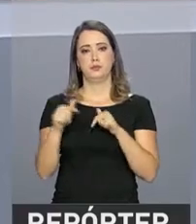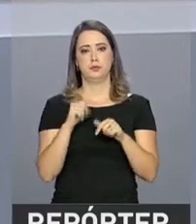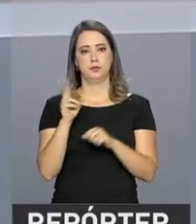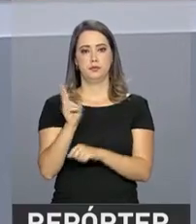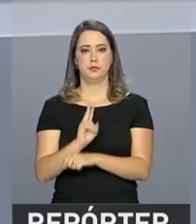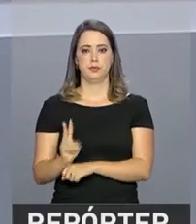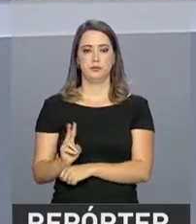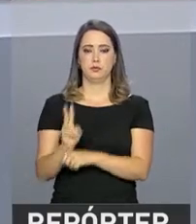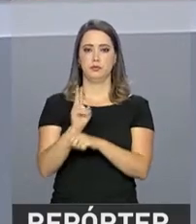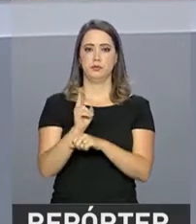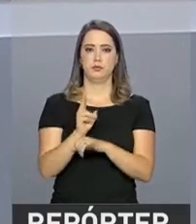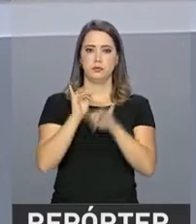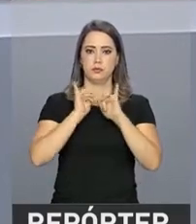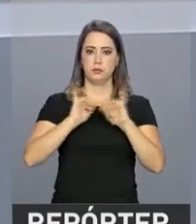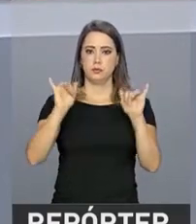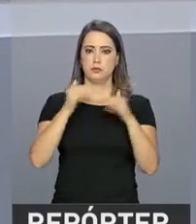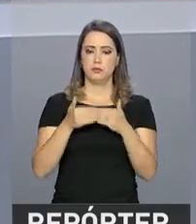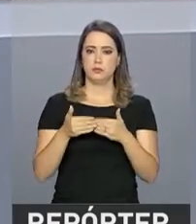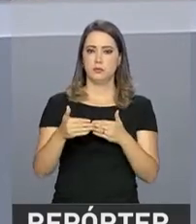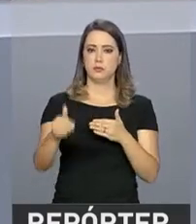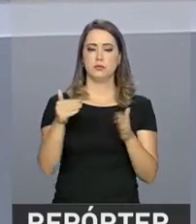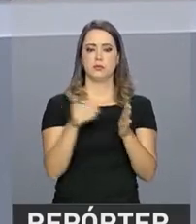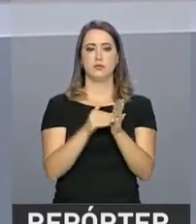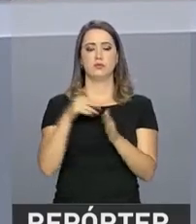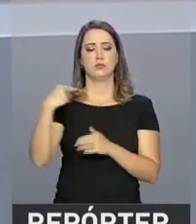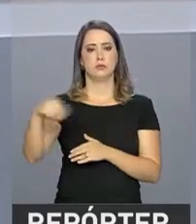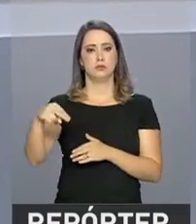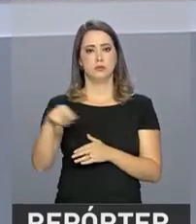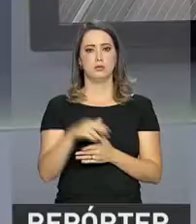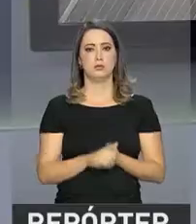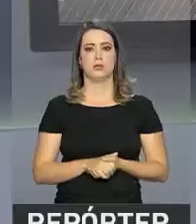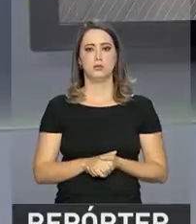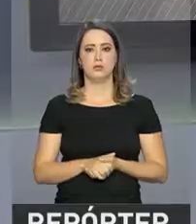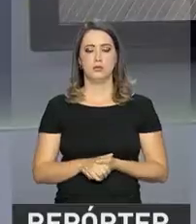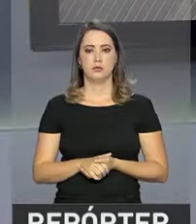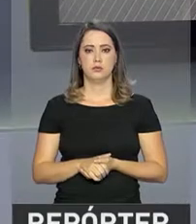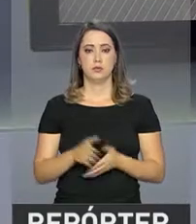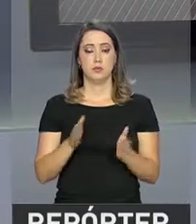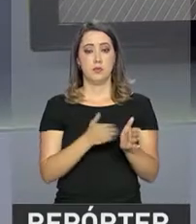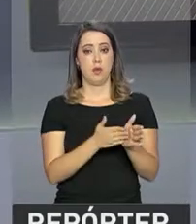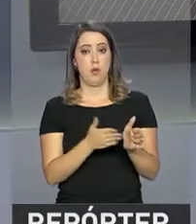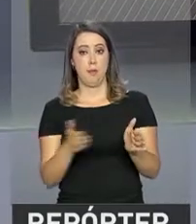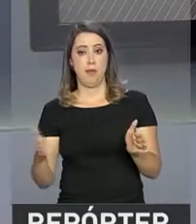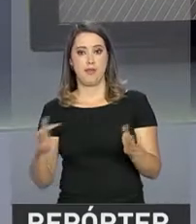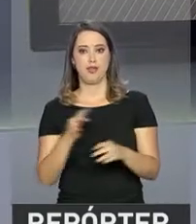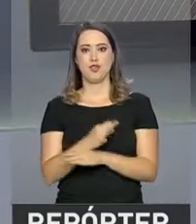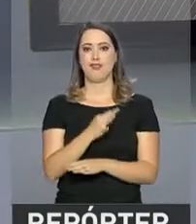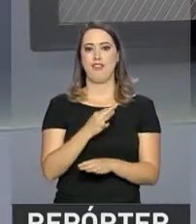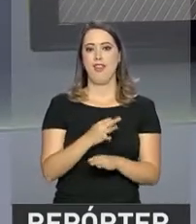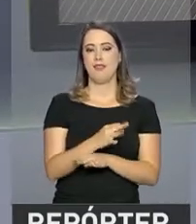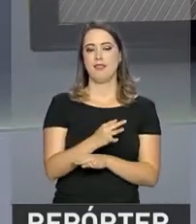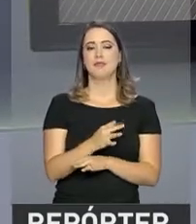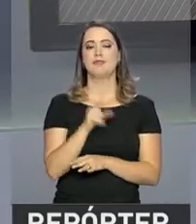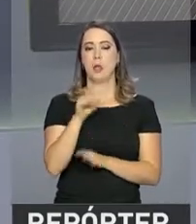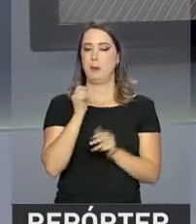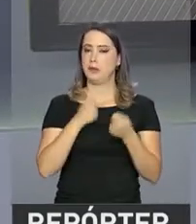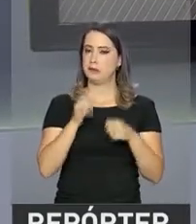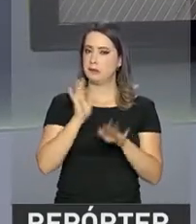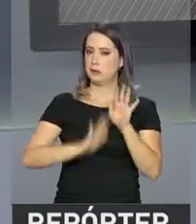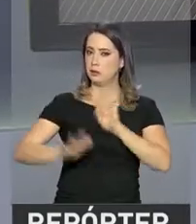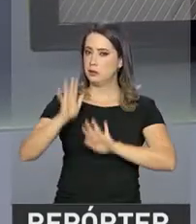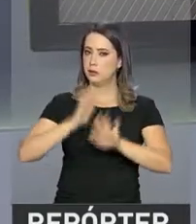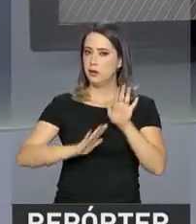trabalhador nas fiscalizações. A campanha continua até novembro. Período de férias chegando e alguns cuidados precisam